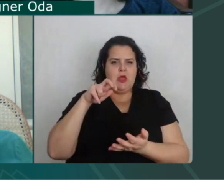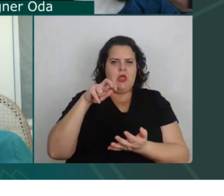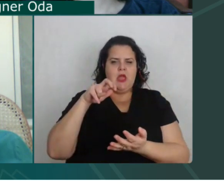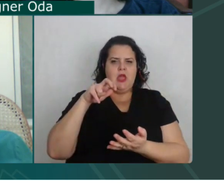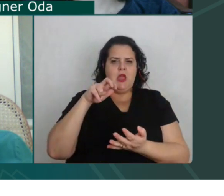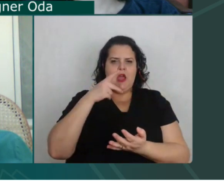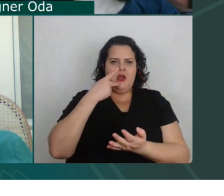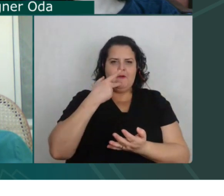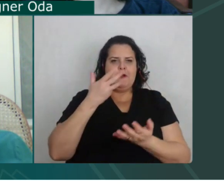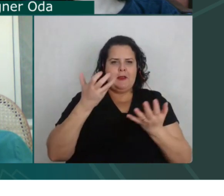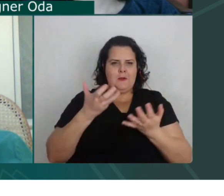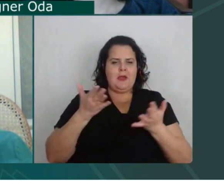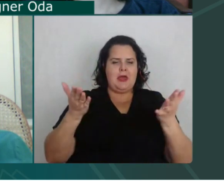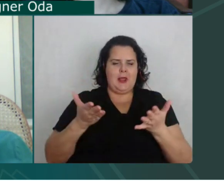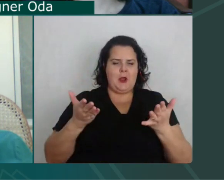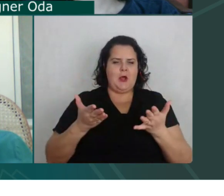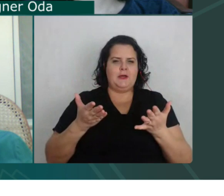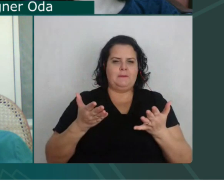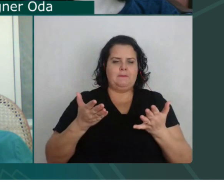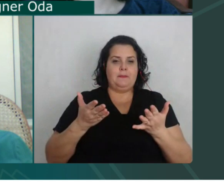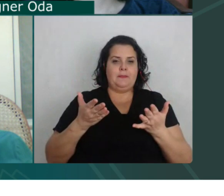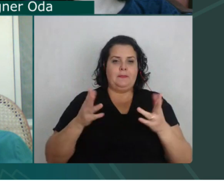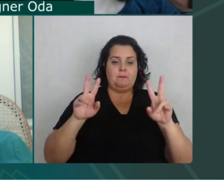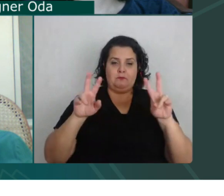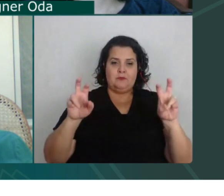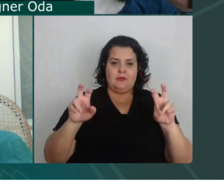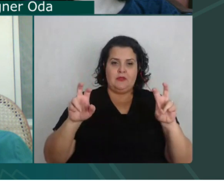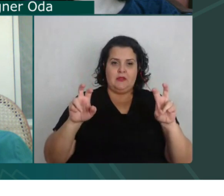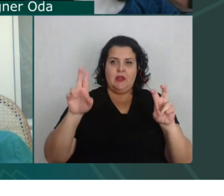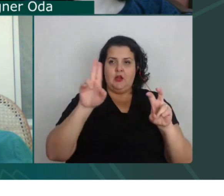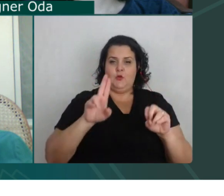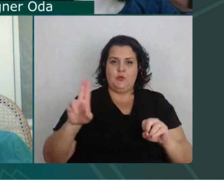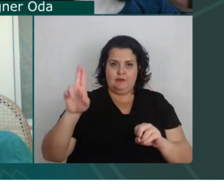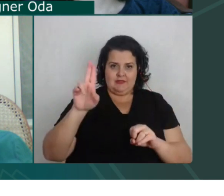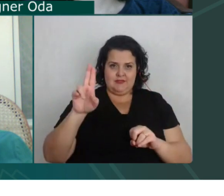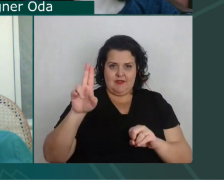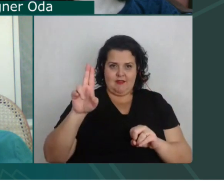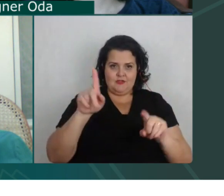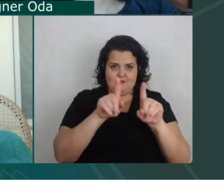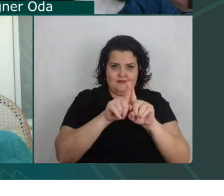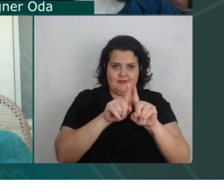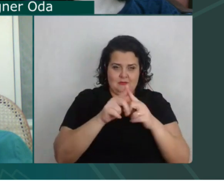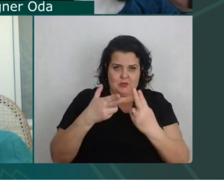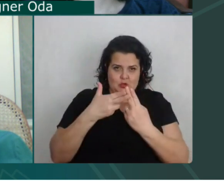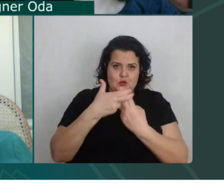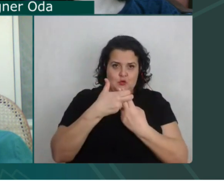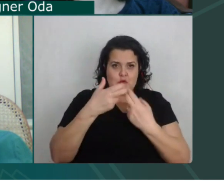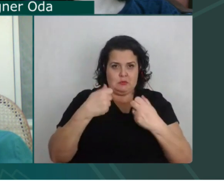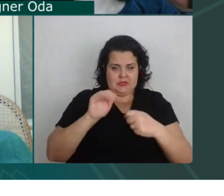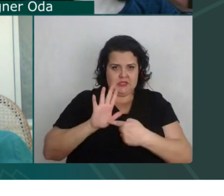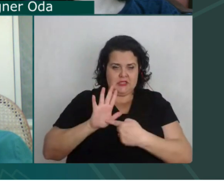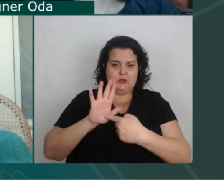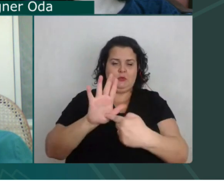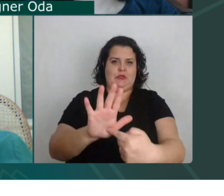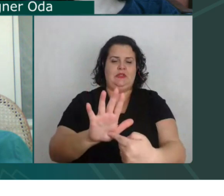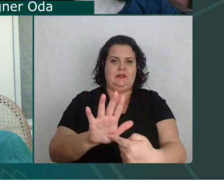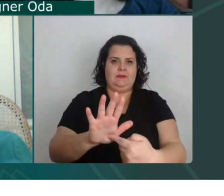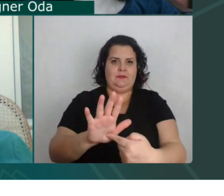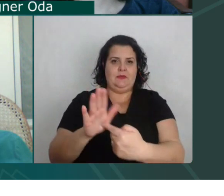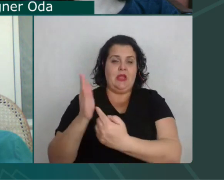que a universidade e o SUS precisam ser exibidos, né? A saúde e a educação pública, vou repetir